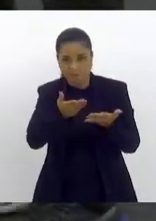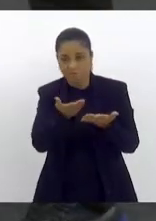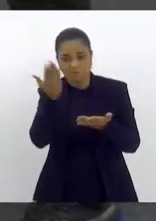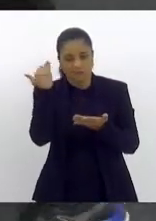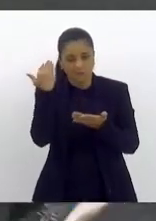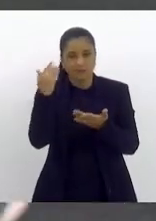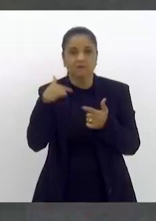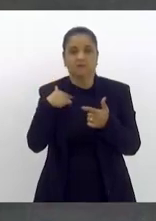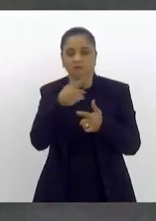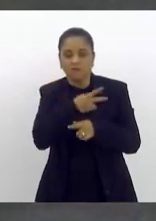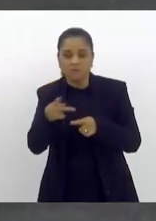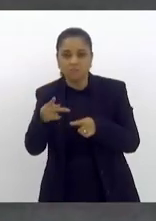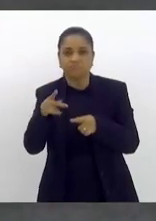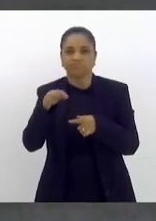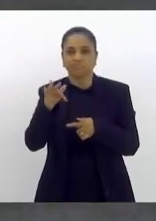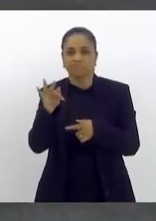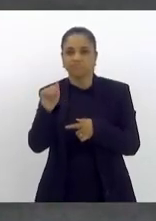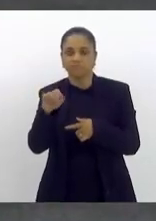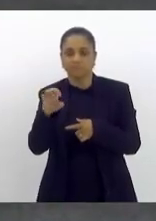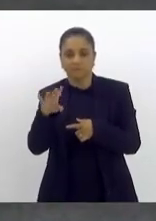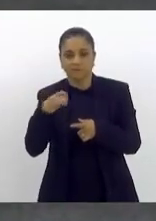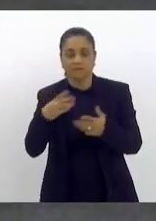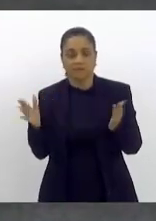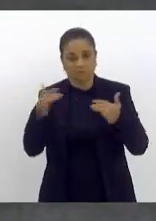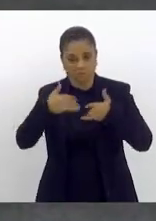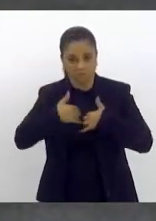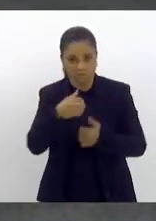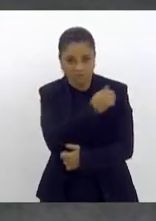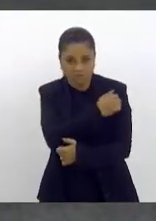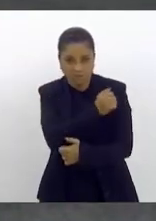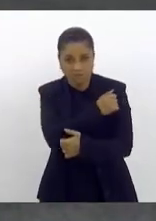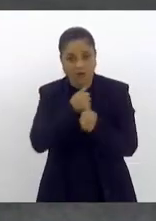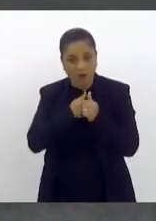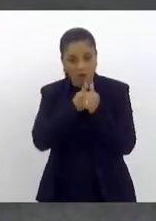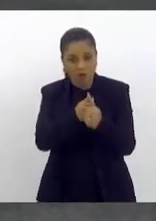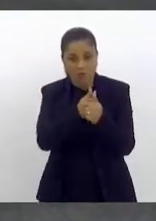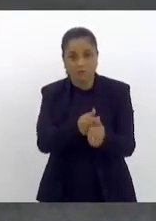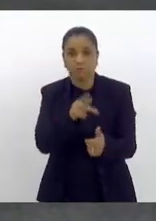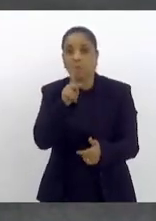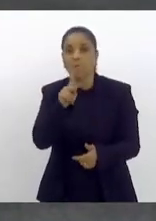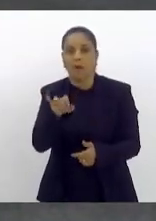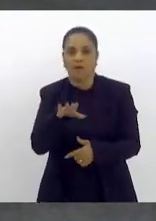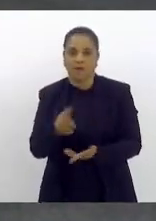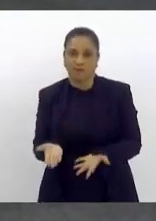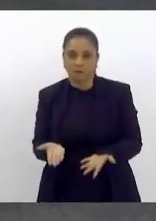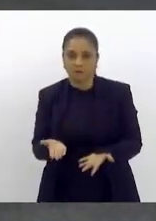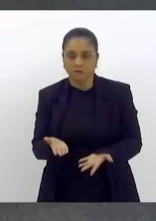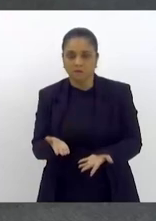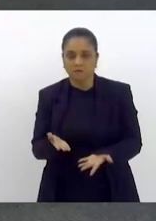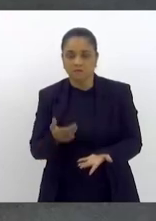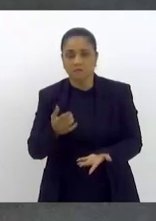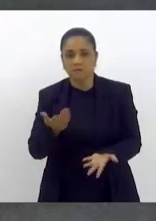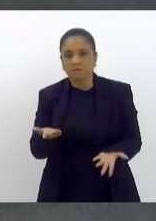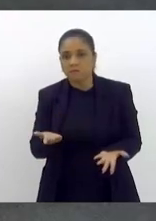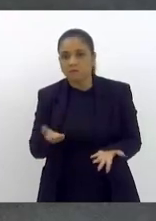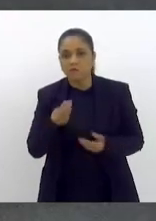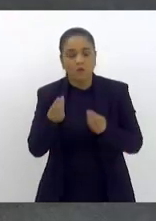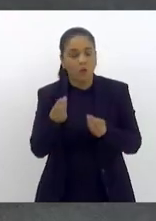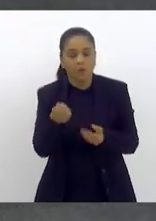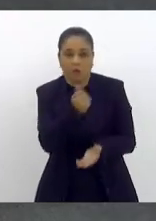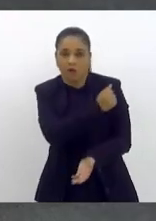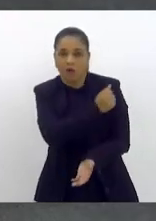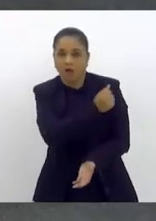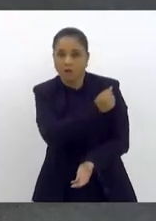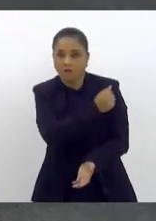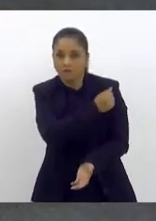autismo, em sala de aula, acompanhado pelo pai. Era um caso de um autismo, né,